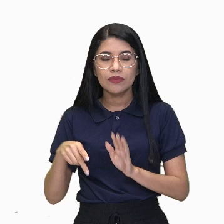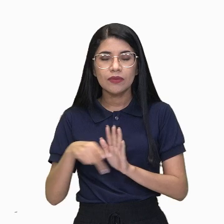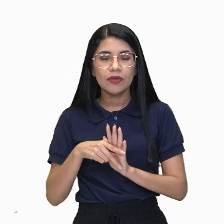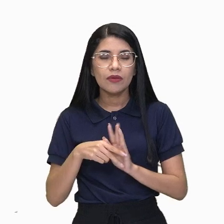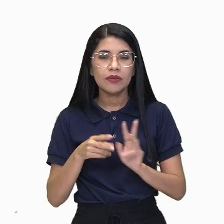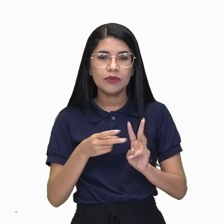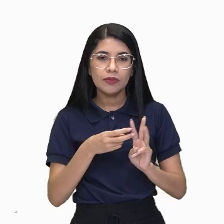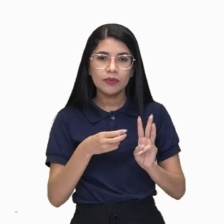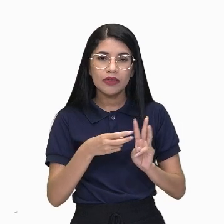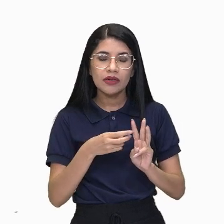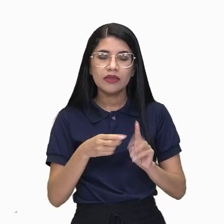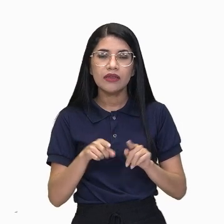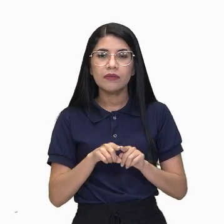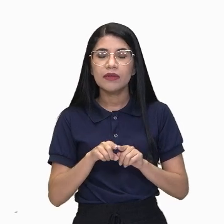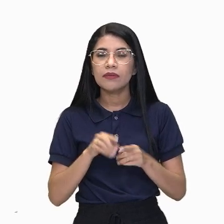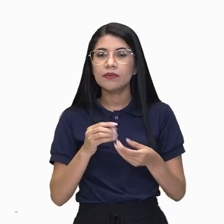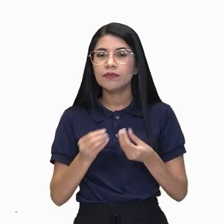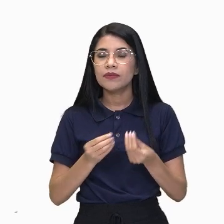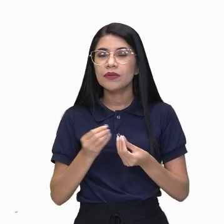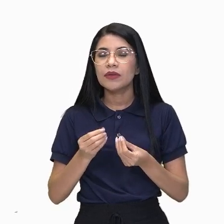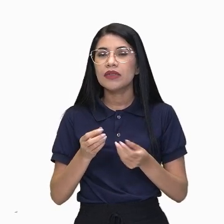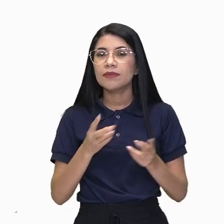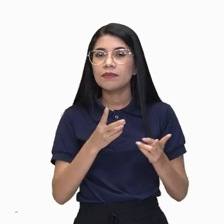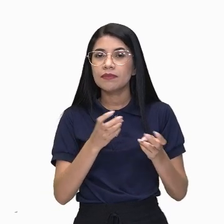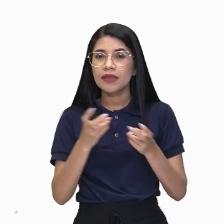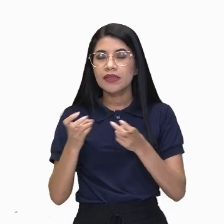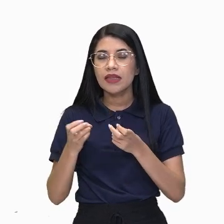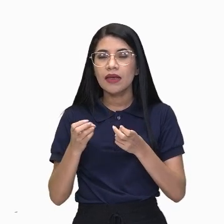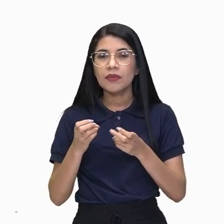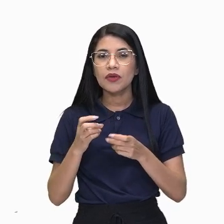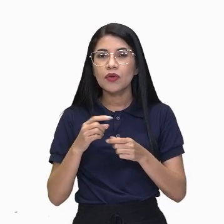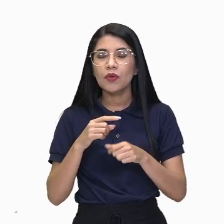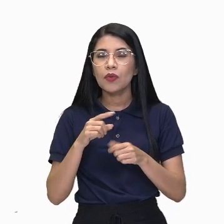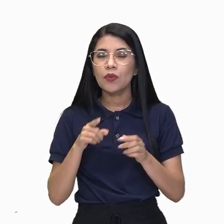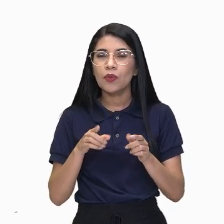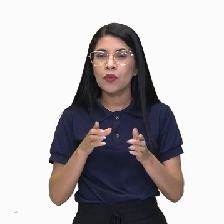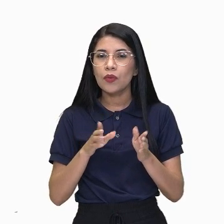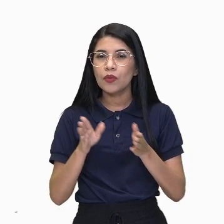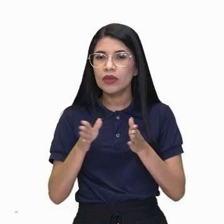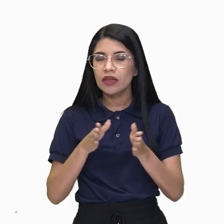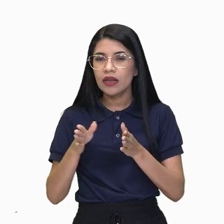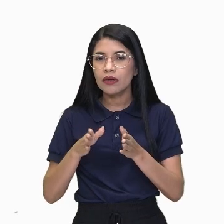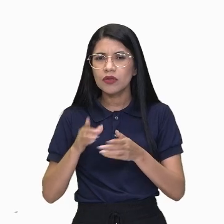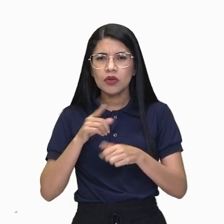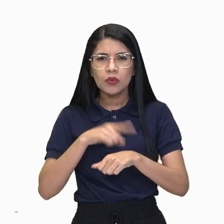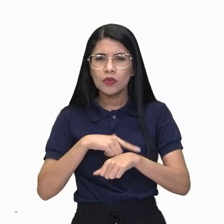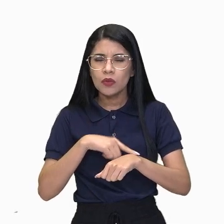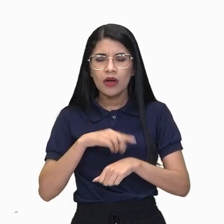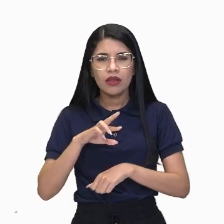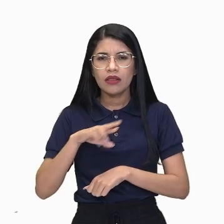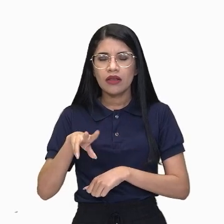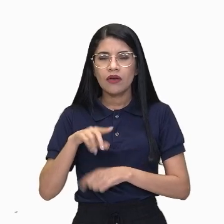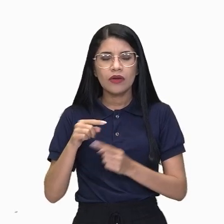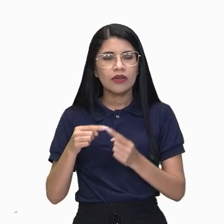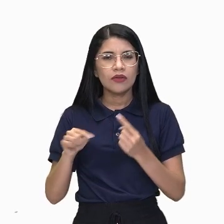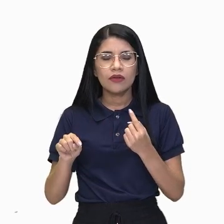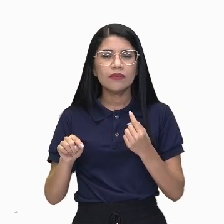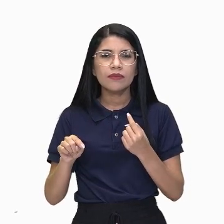têm a sua forma de ver também o tempo, né? Não é esse tempo linear, cronológico do Ocidente, né,